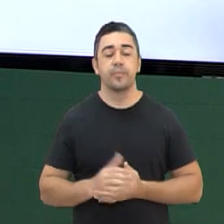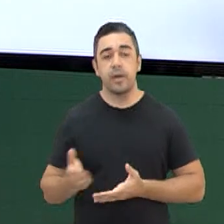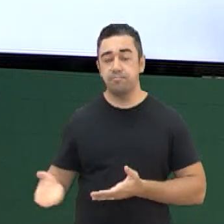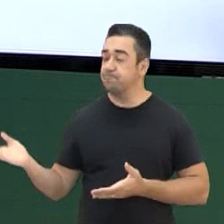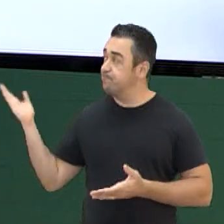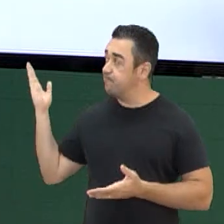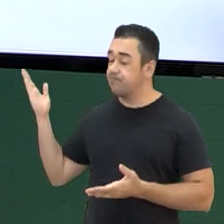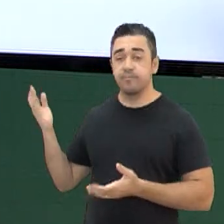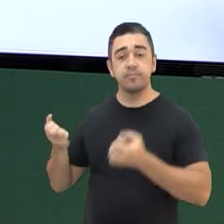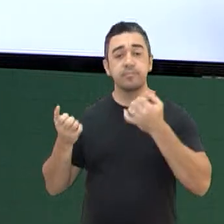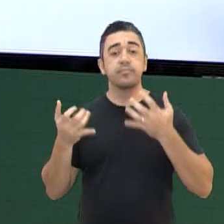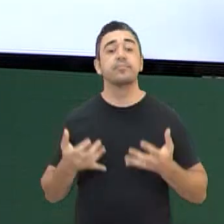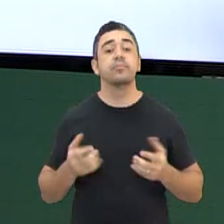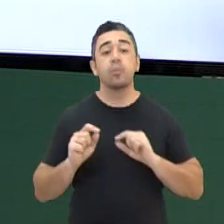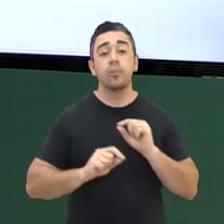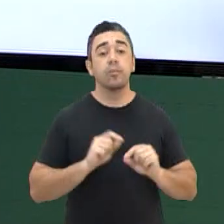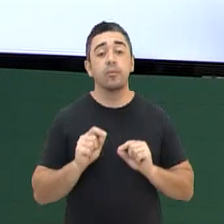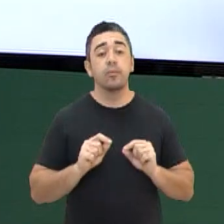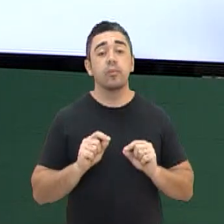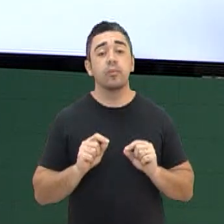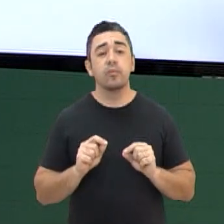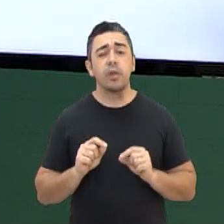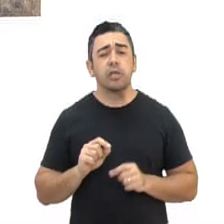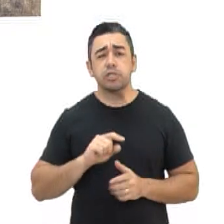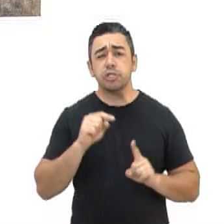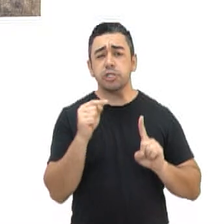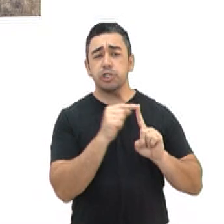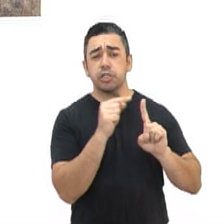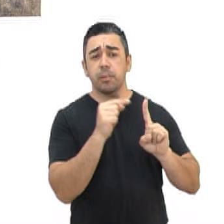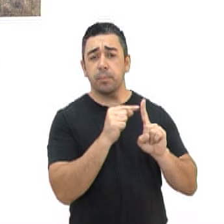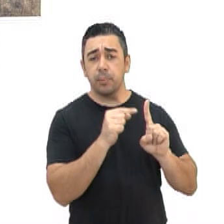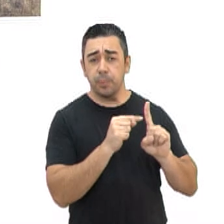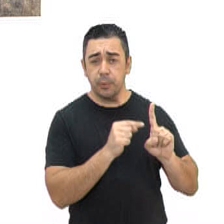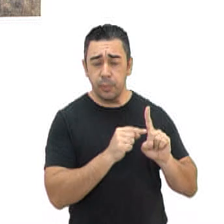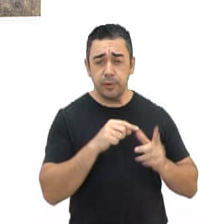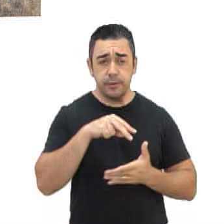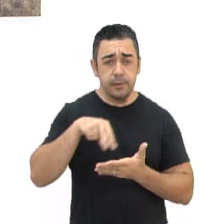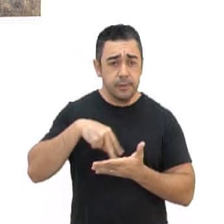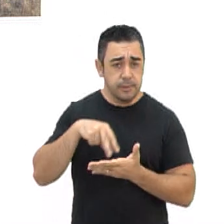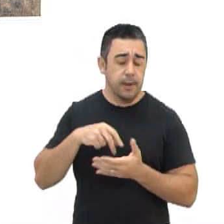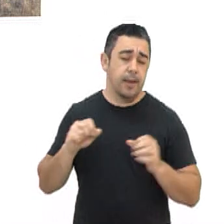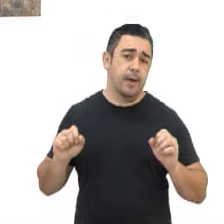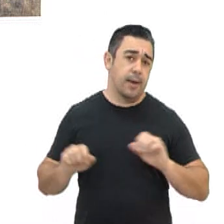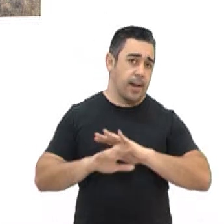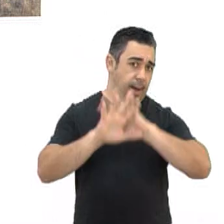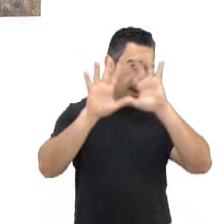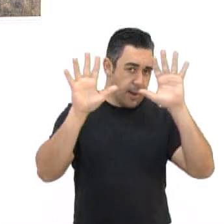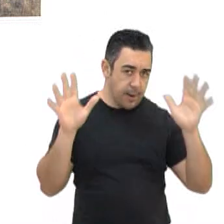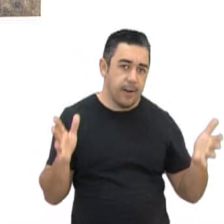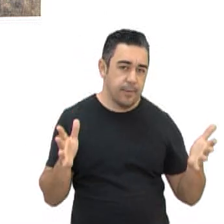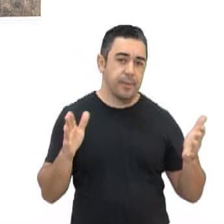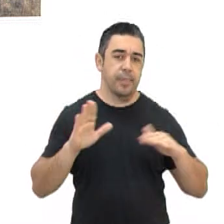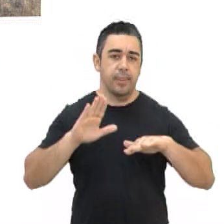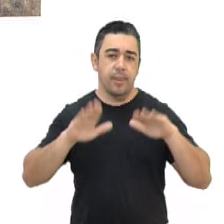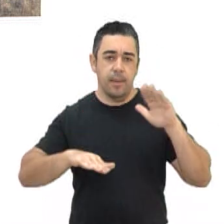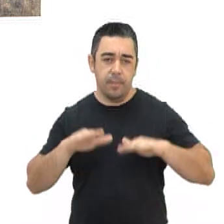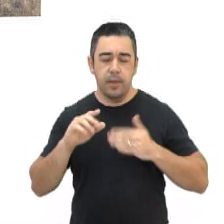Aqui falaremos um pouco sobre alguns tipos de dança. É claro que dependendo da